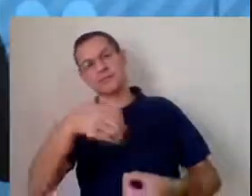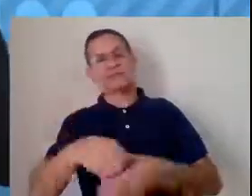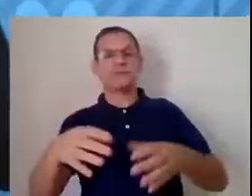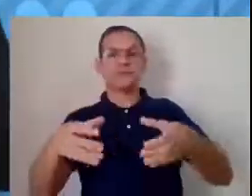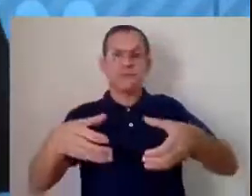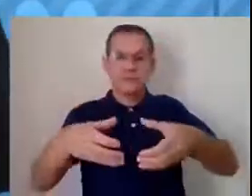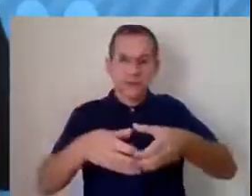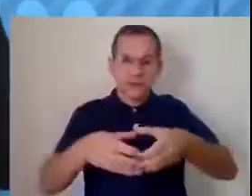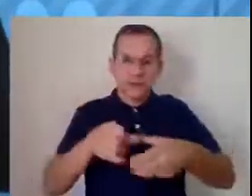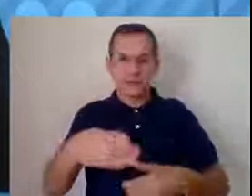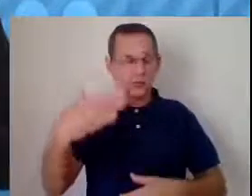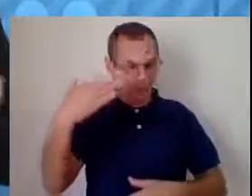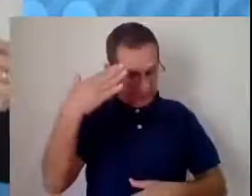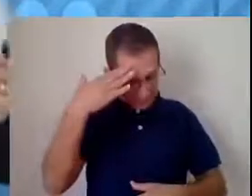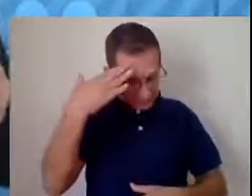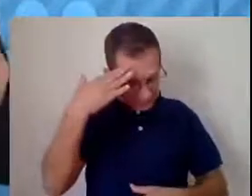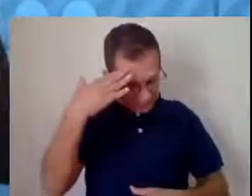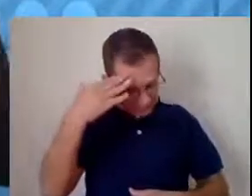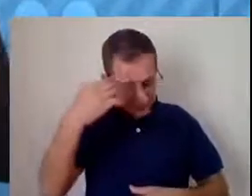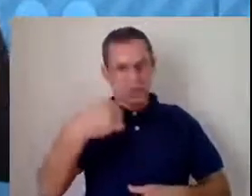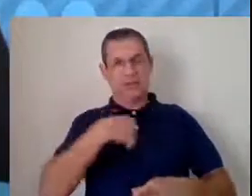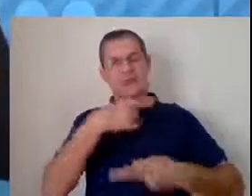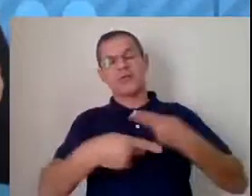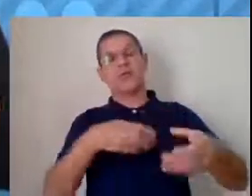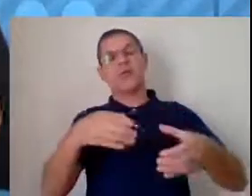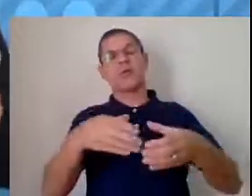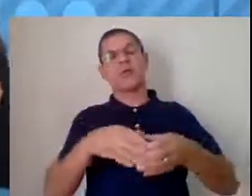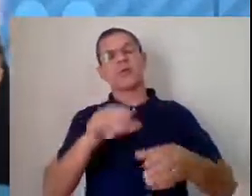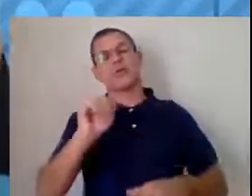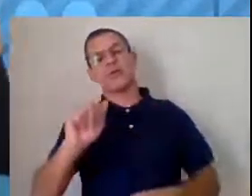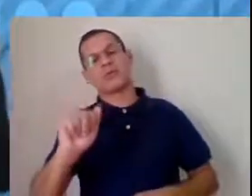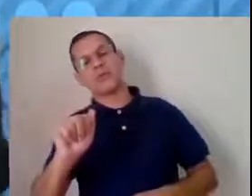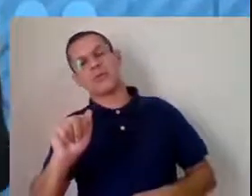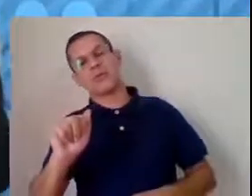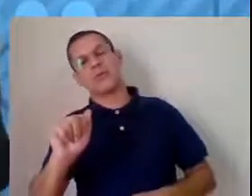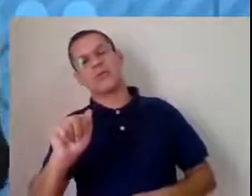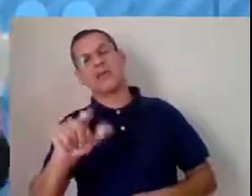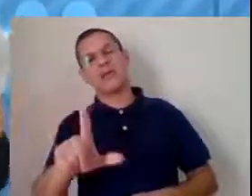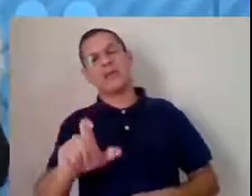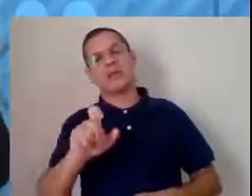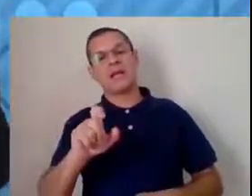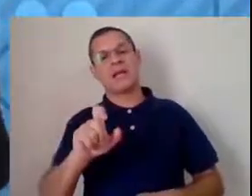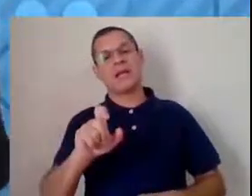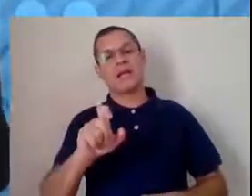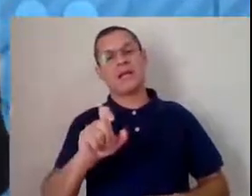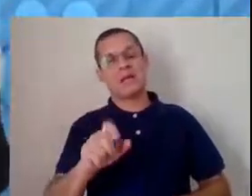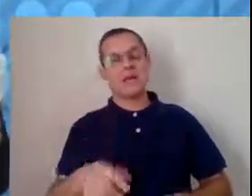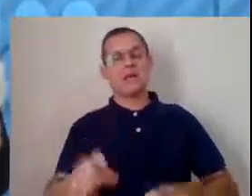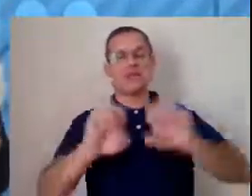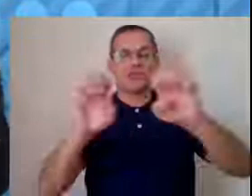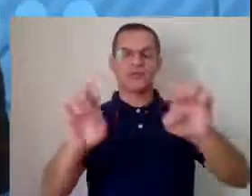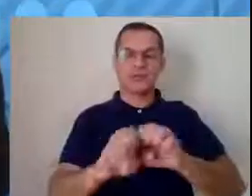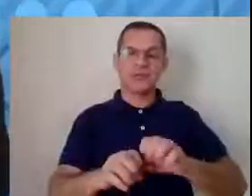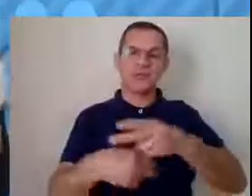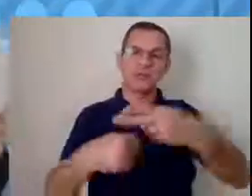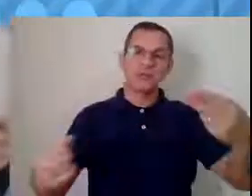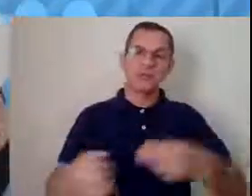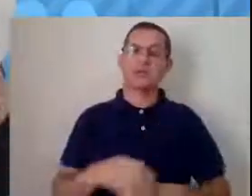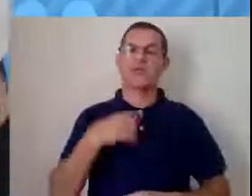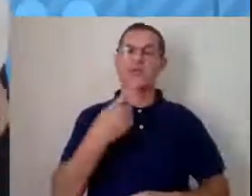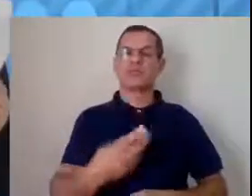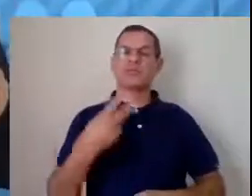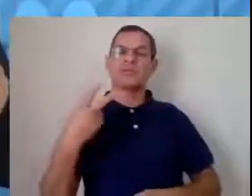conjunto, mas você sabe que, se eu disser que o conjunto A é composto pelos elementos